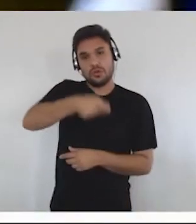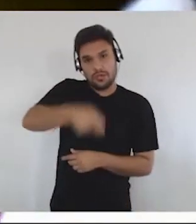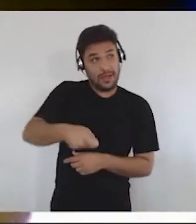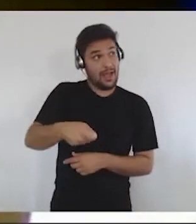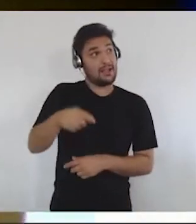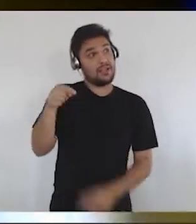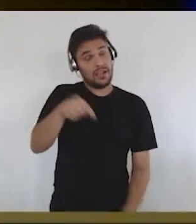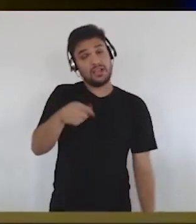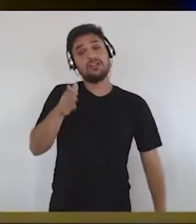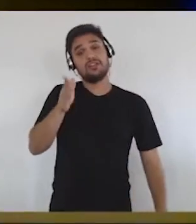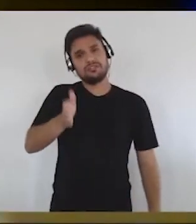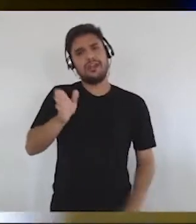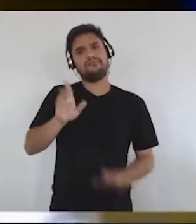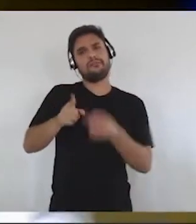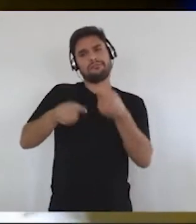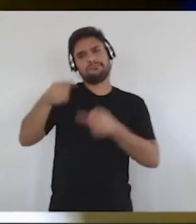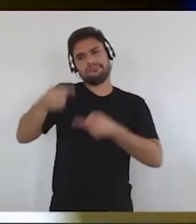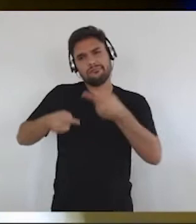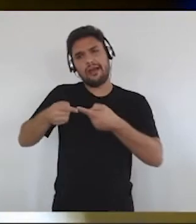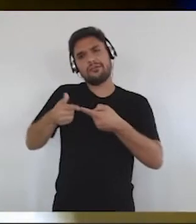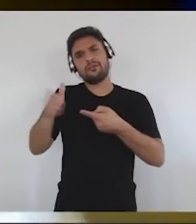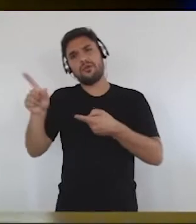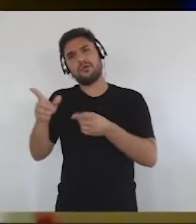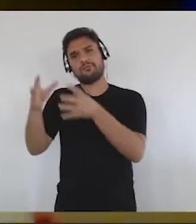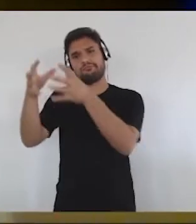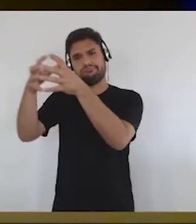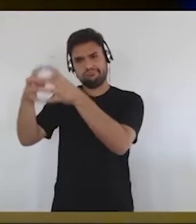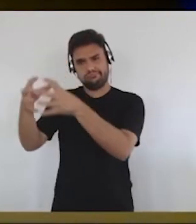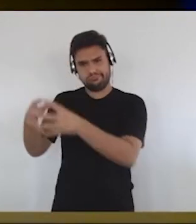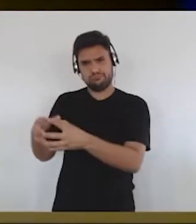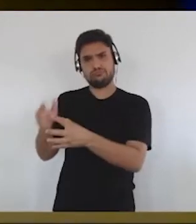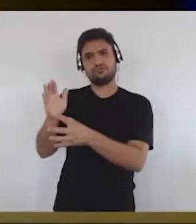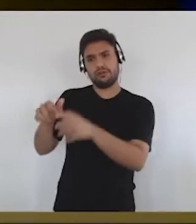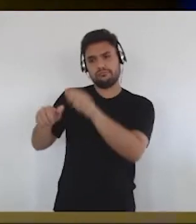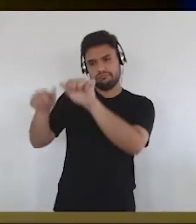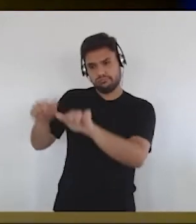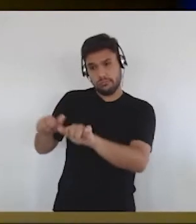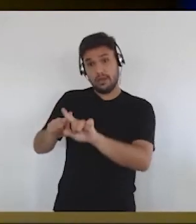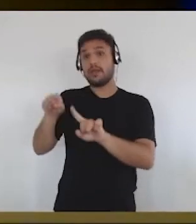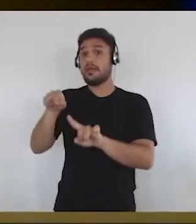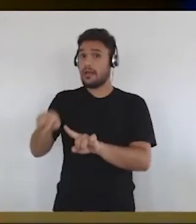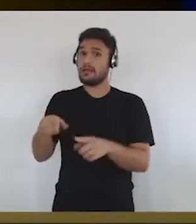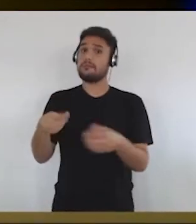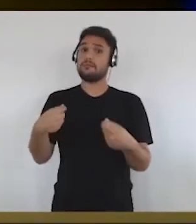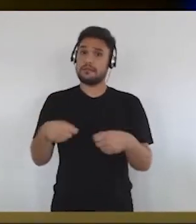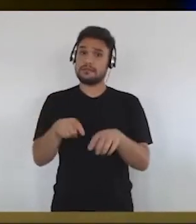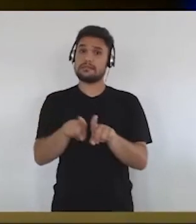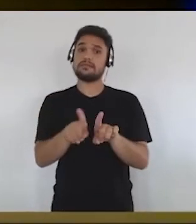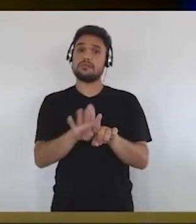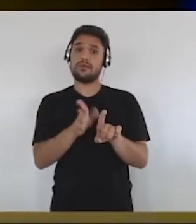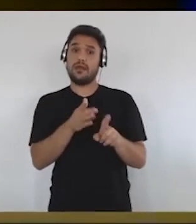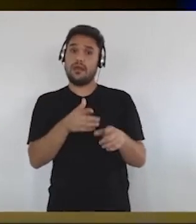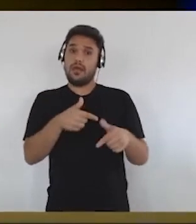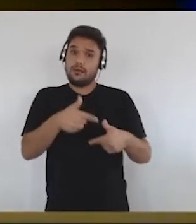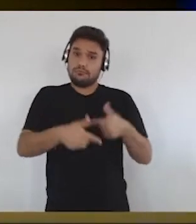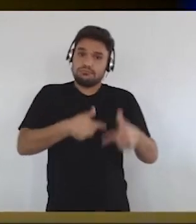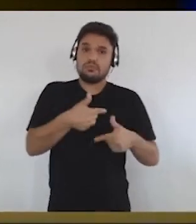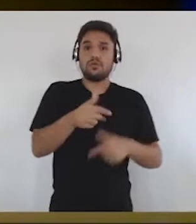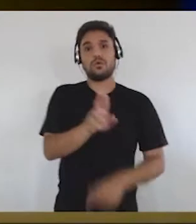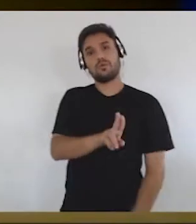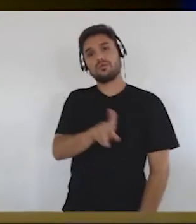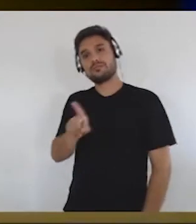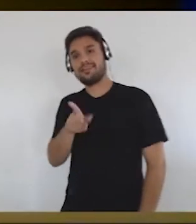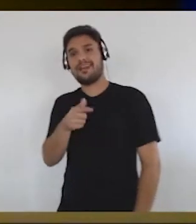inicialmente objurgado em várias instâncias do poder estatal e deve ser celebrado como um passo no caminho da efetiva